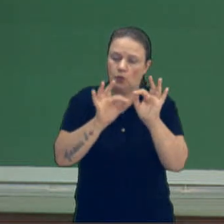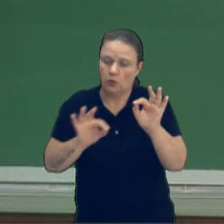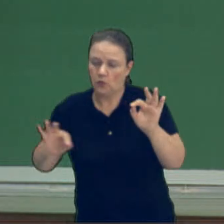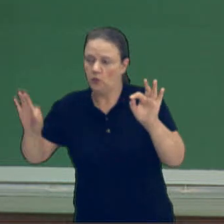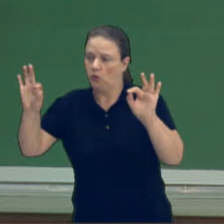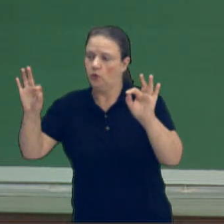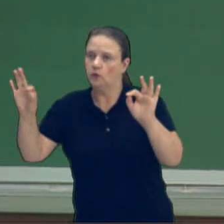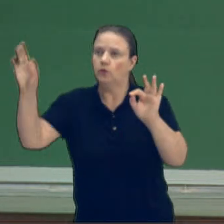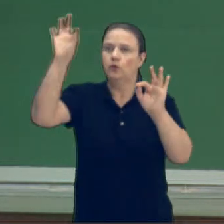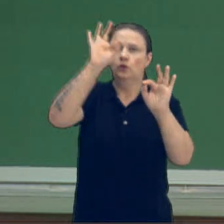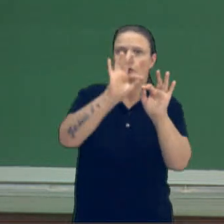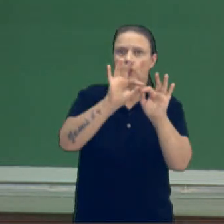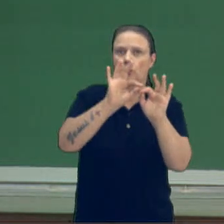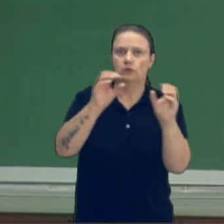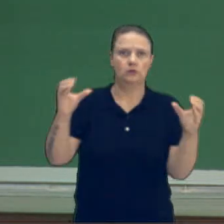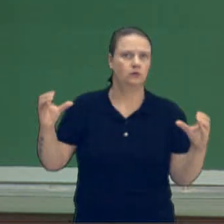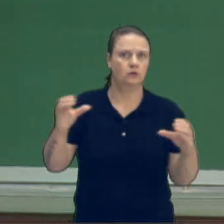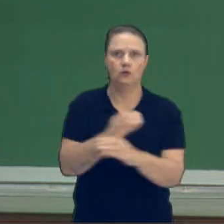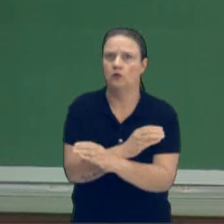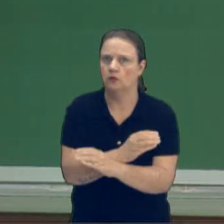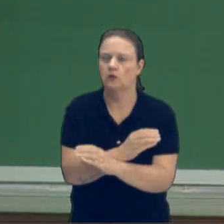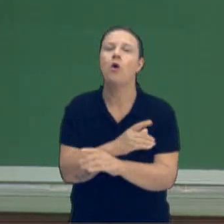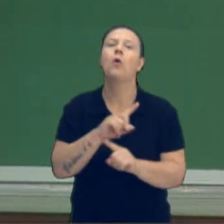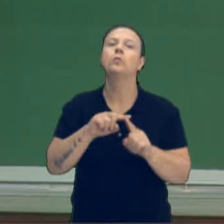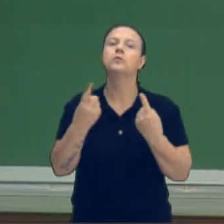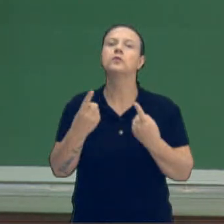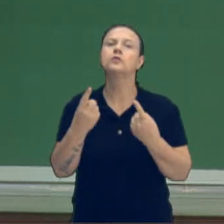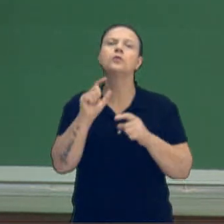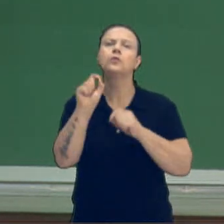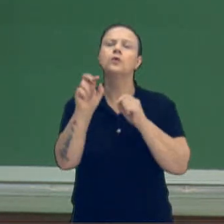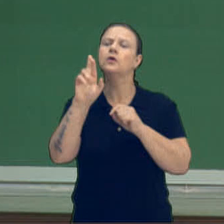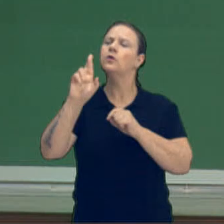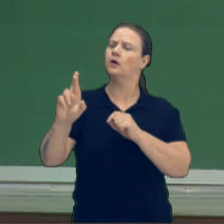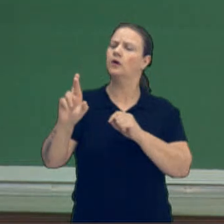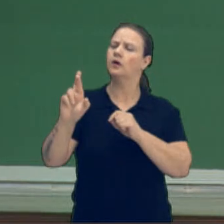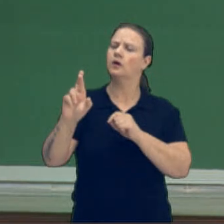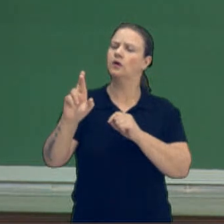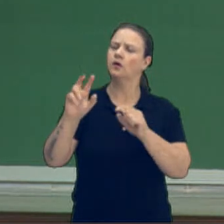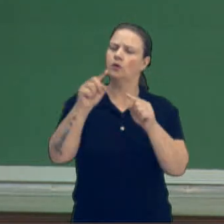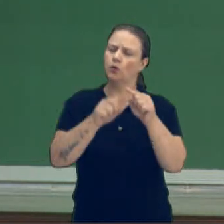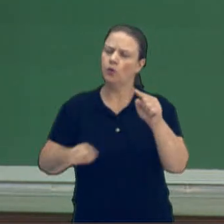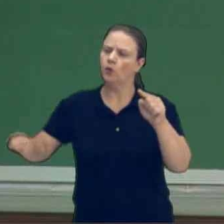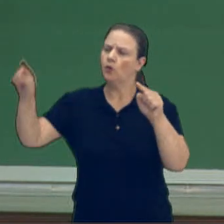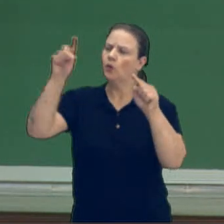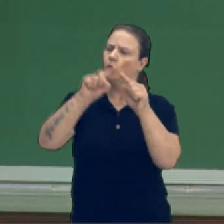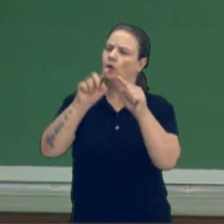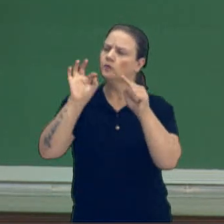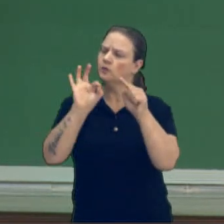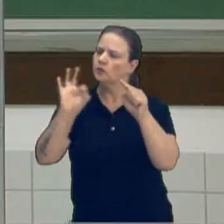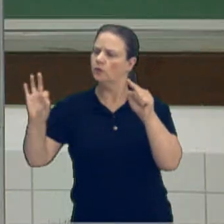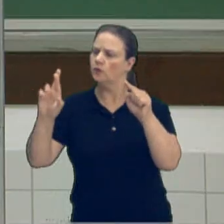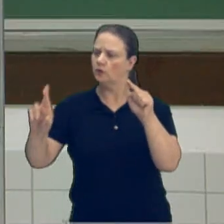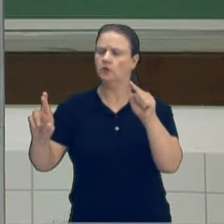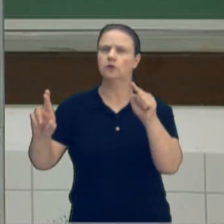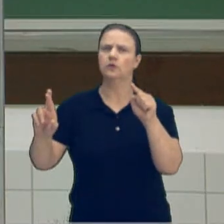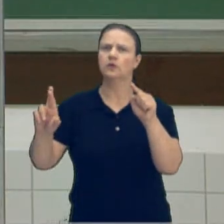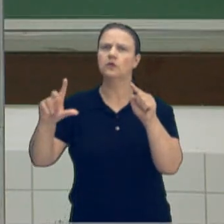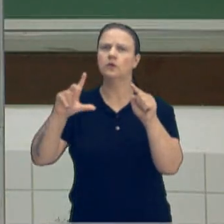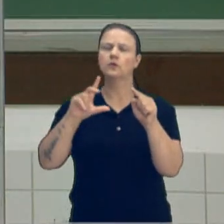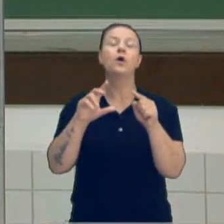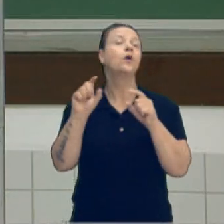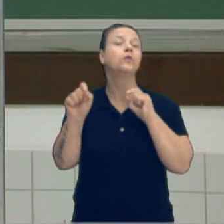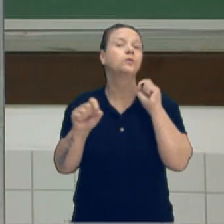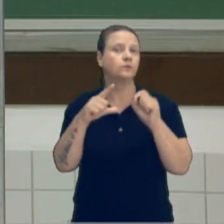uma circunferência inteira. Qual é o raio da minha meia circunferência aqui? É 36,5 metros, tá